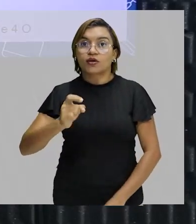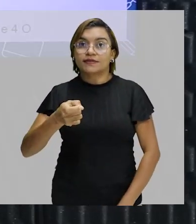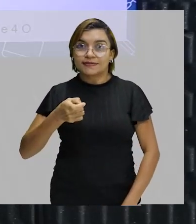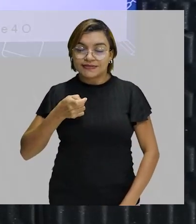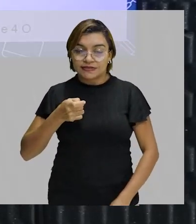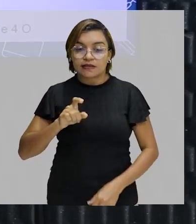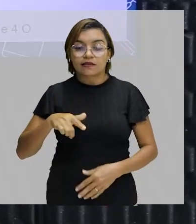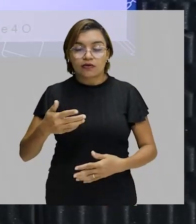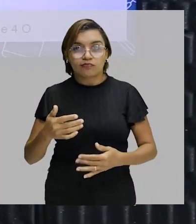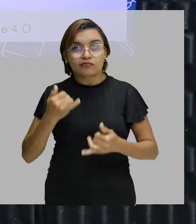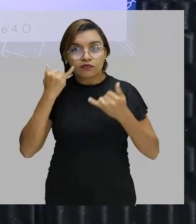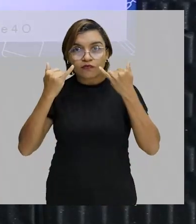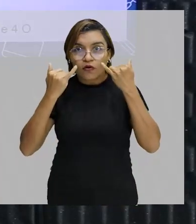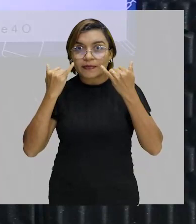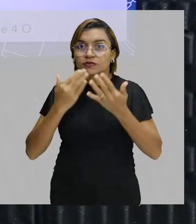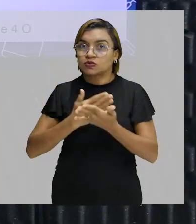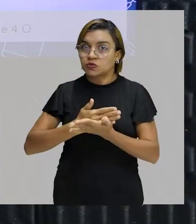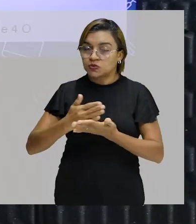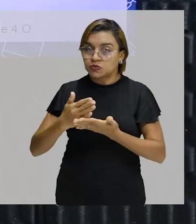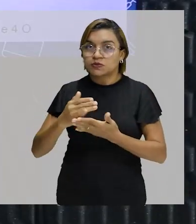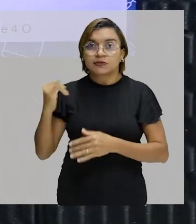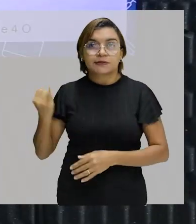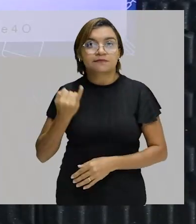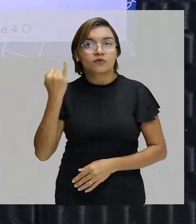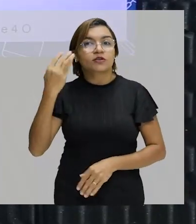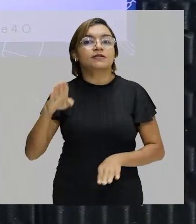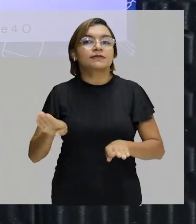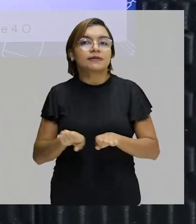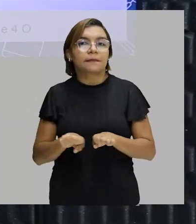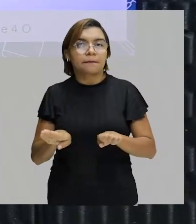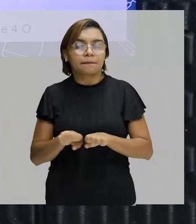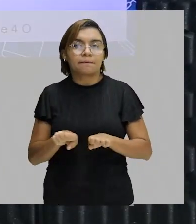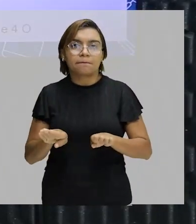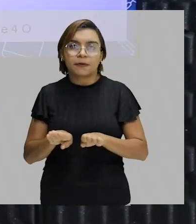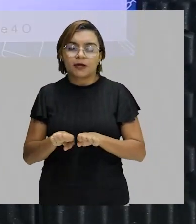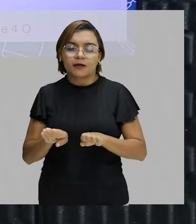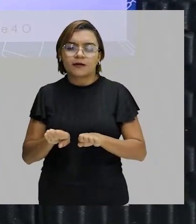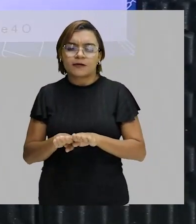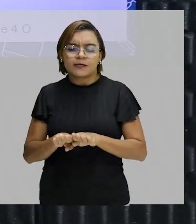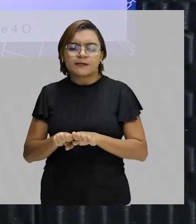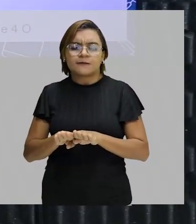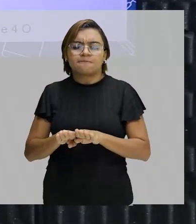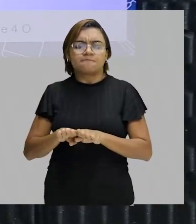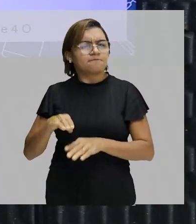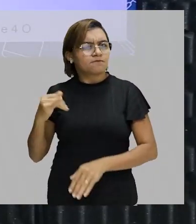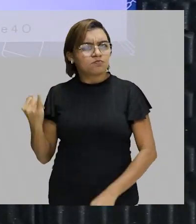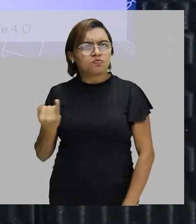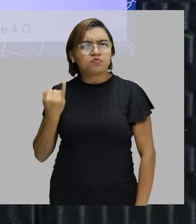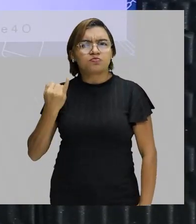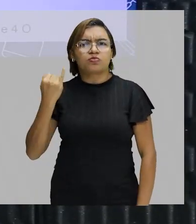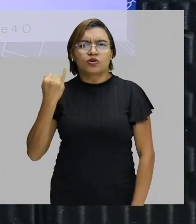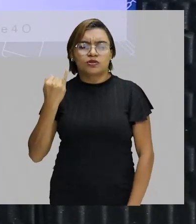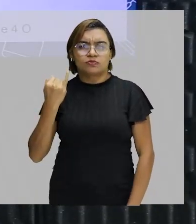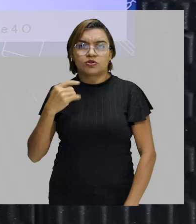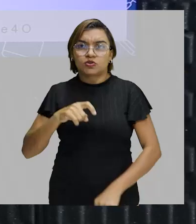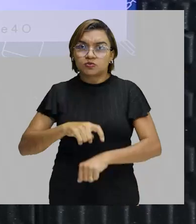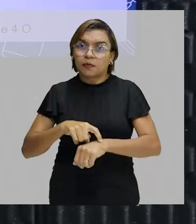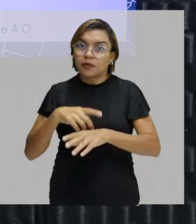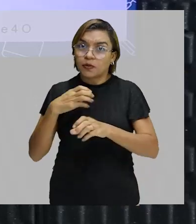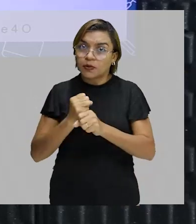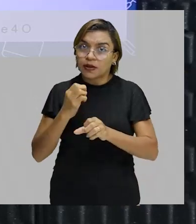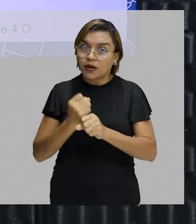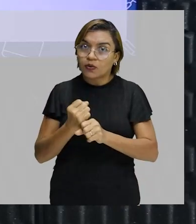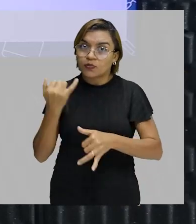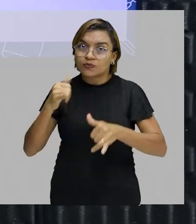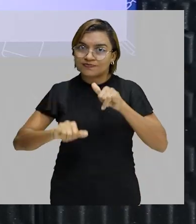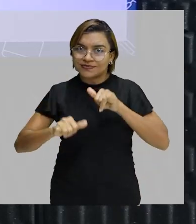informações iniciais, mas também informações muito valiosas para o cálculo estequiométrico,